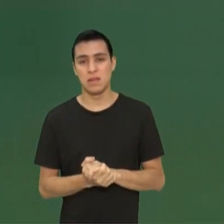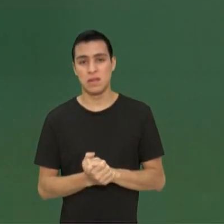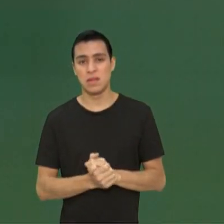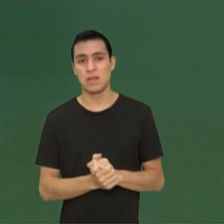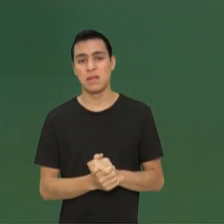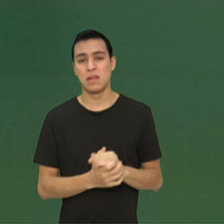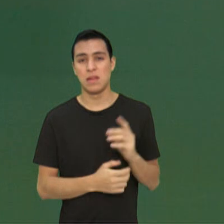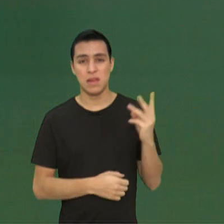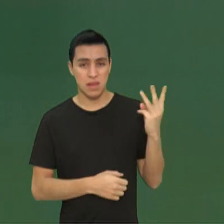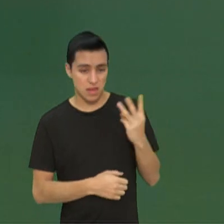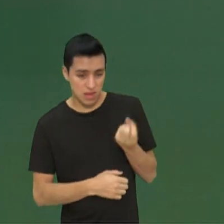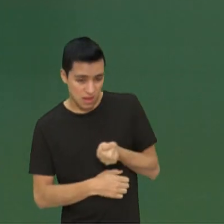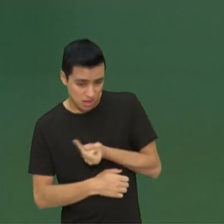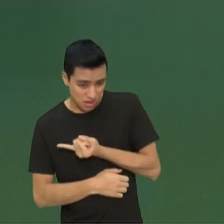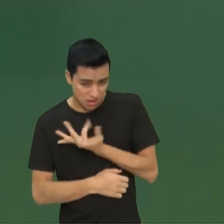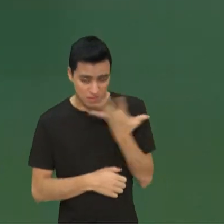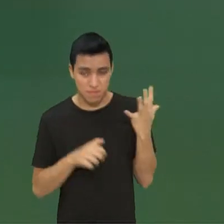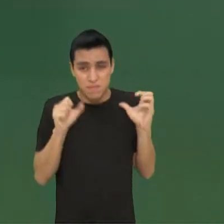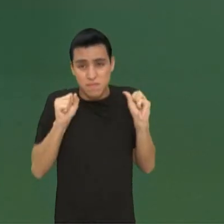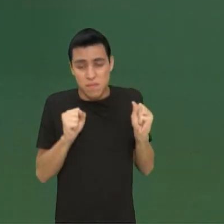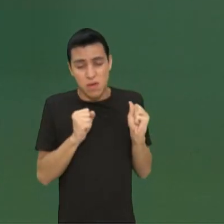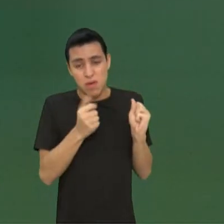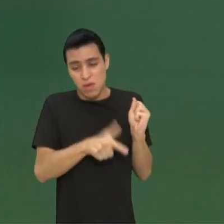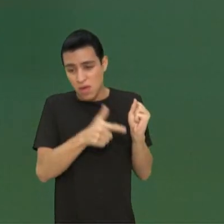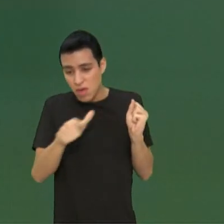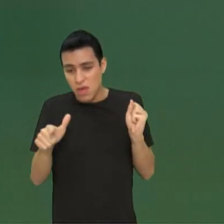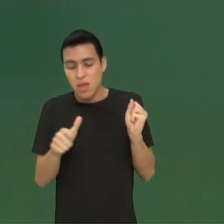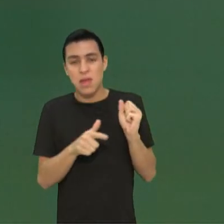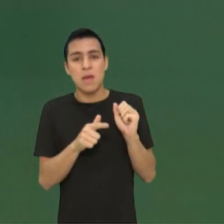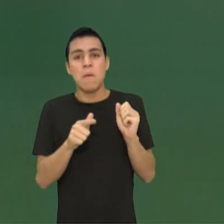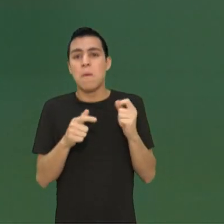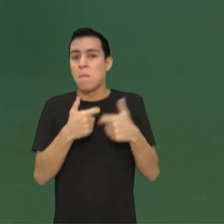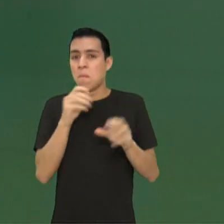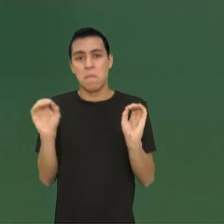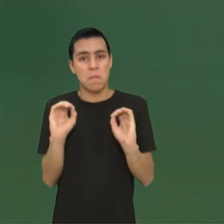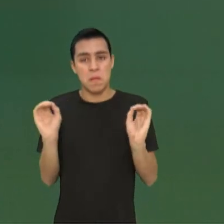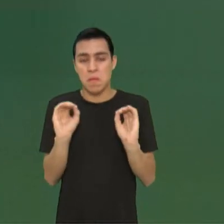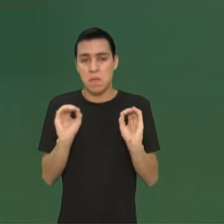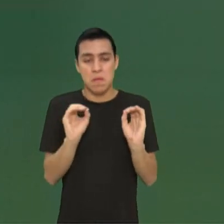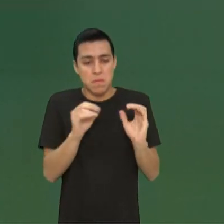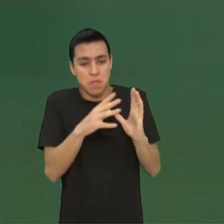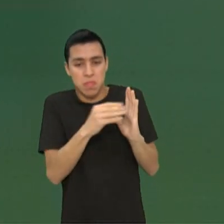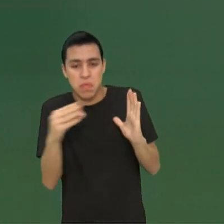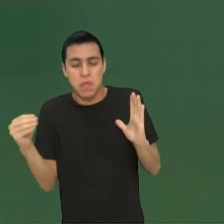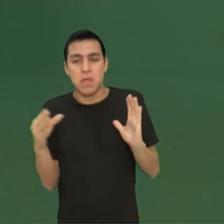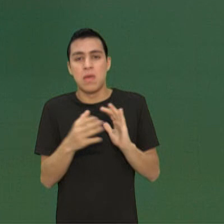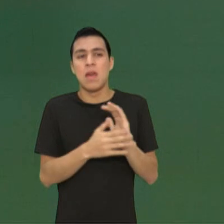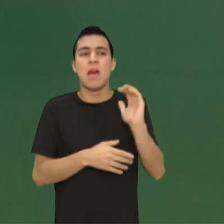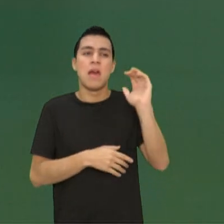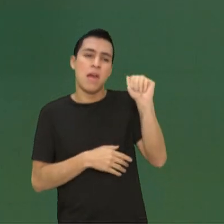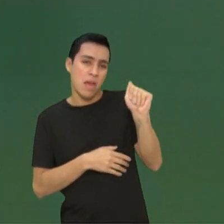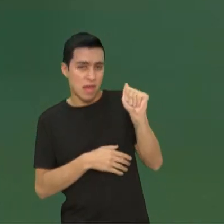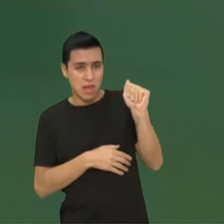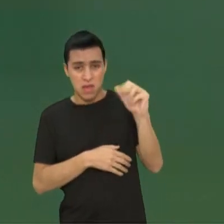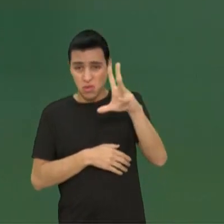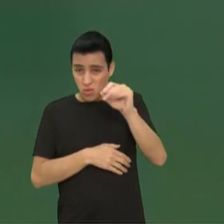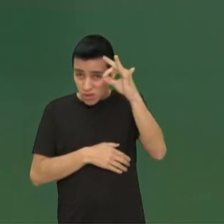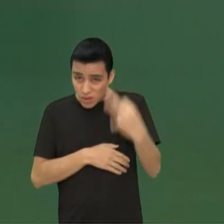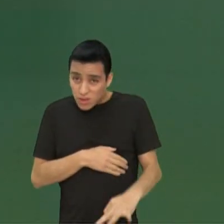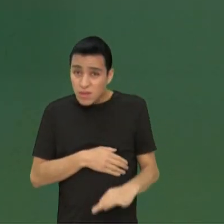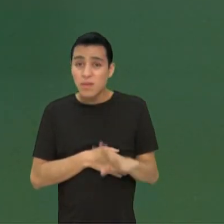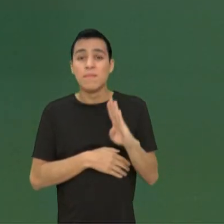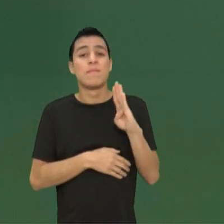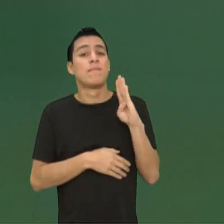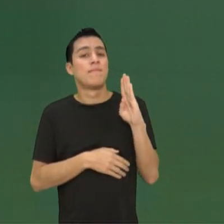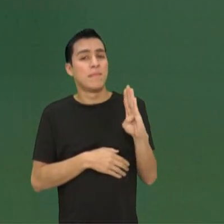3. Alguns podem se reproduzir sexuadamente. Aí você vai marcar. Letra A, se todas estiverem